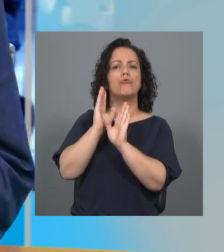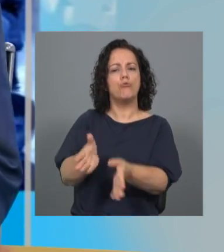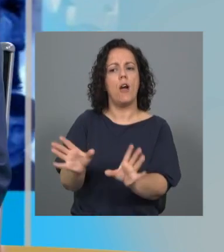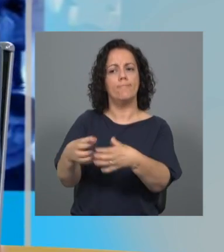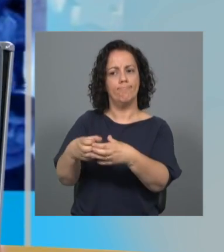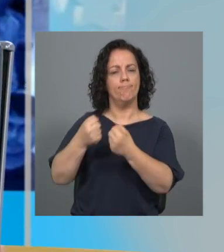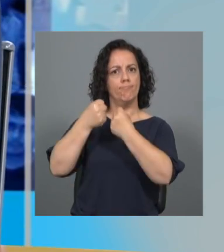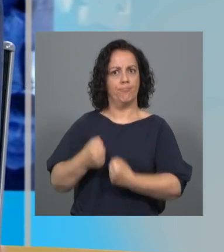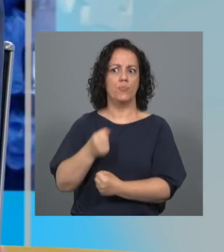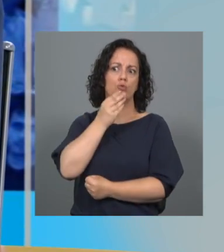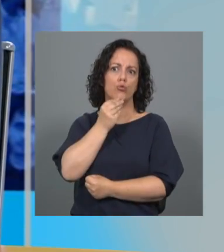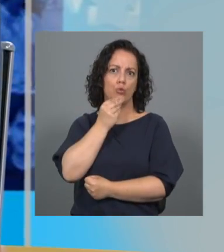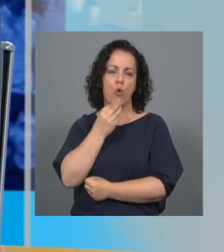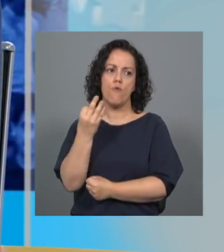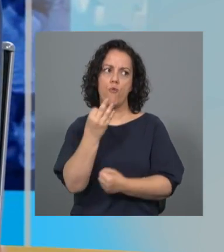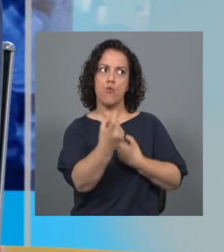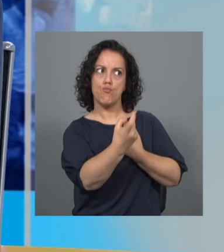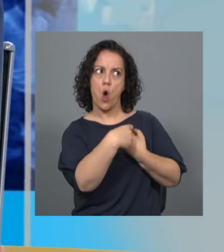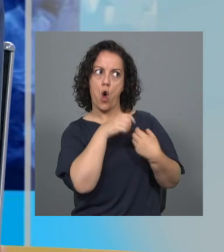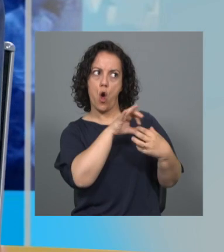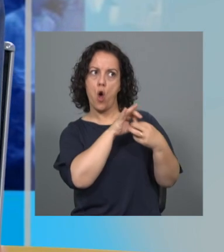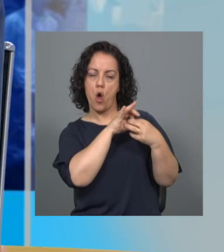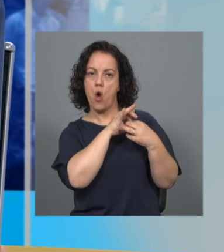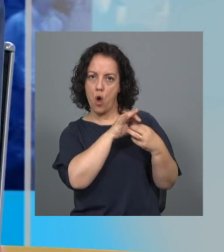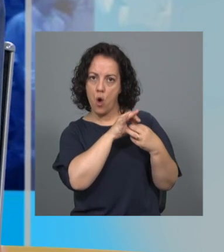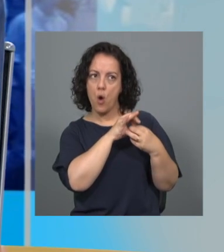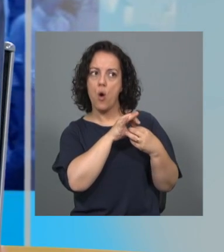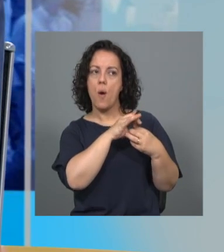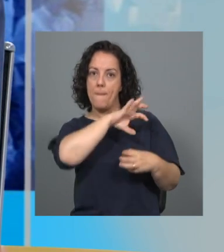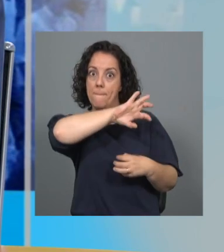conseguiu alguns aliados também no Ocidente, e conseguiu-se